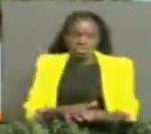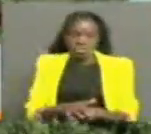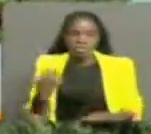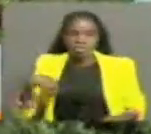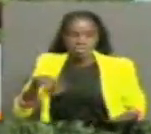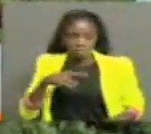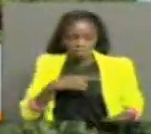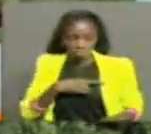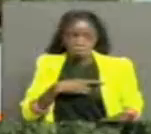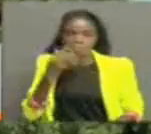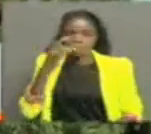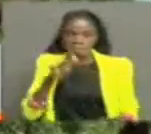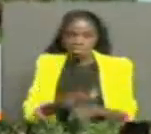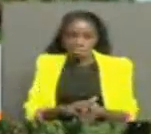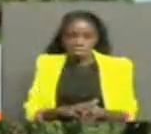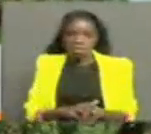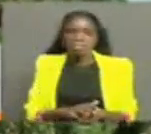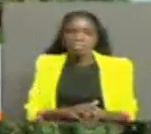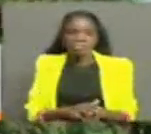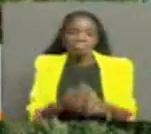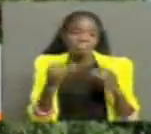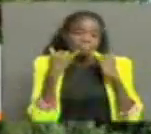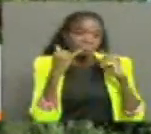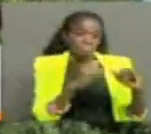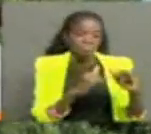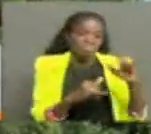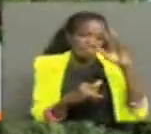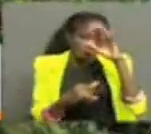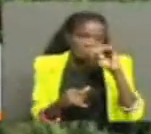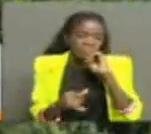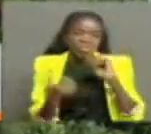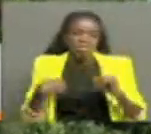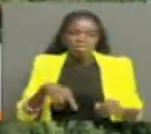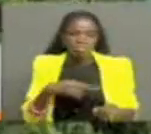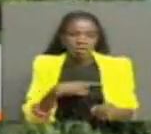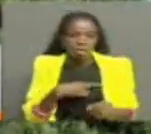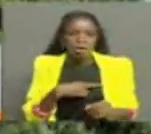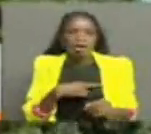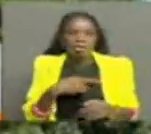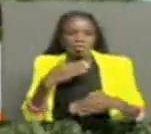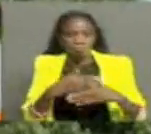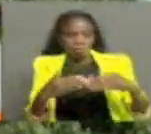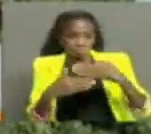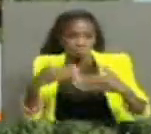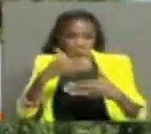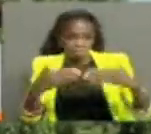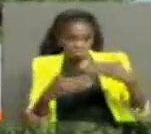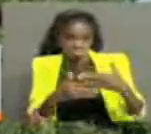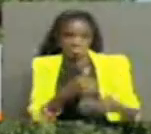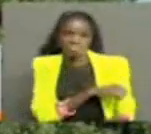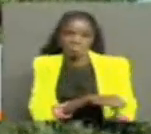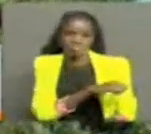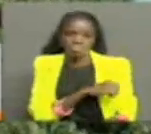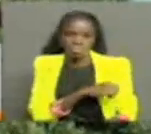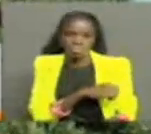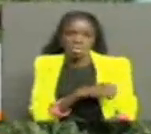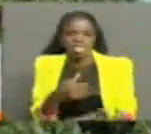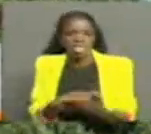alto nível, para ver se construímos então o posto médico que está a ser